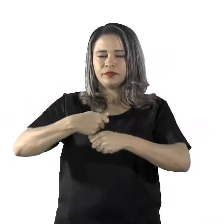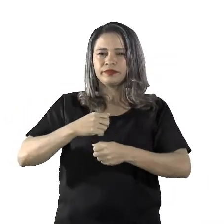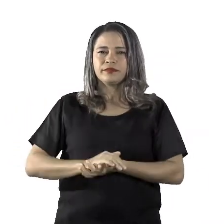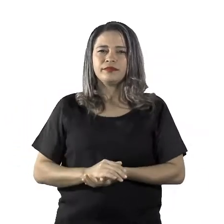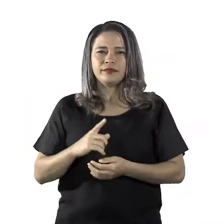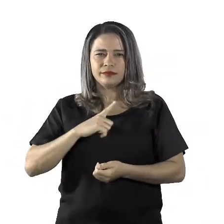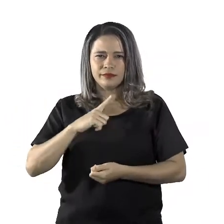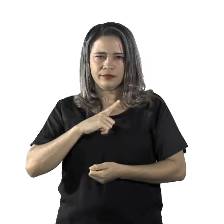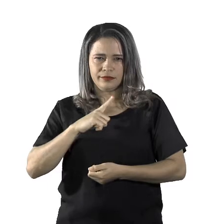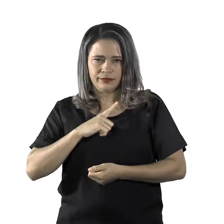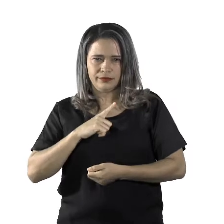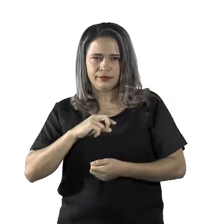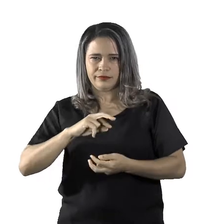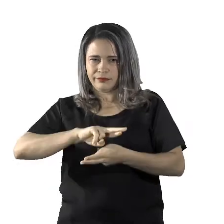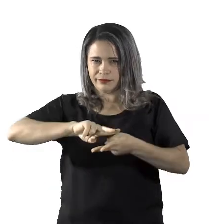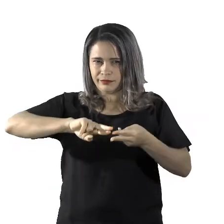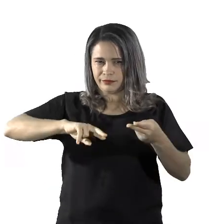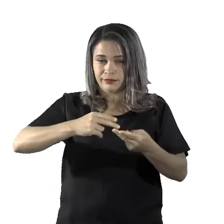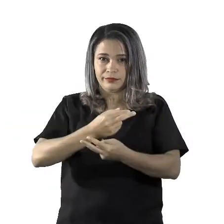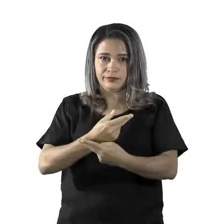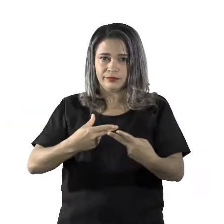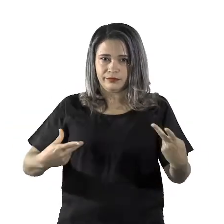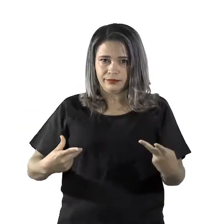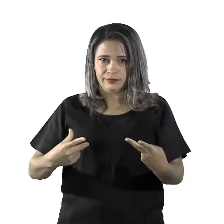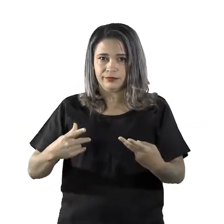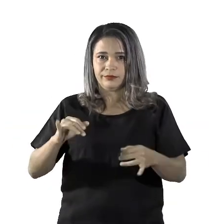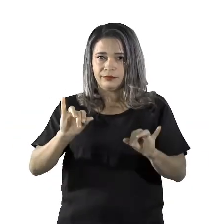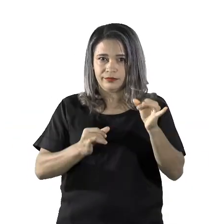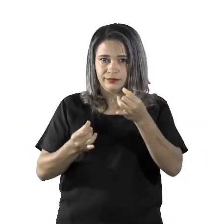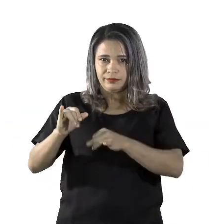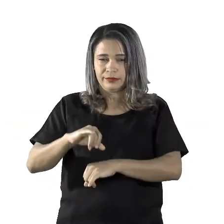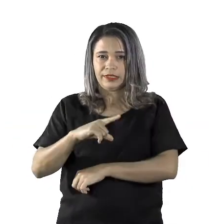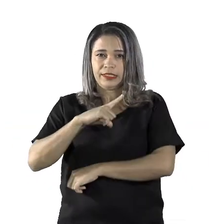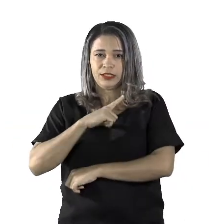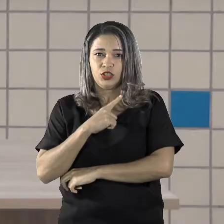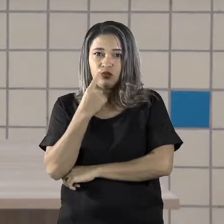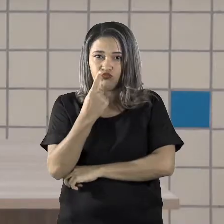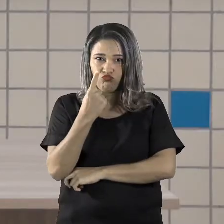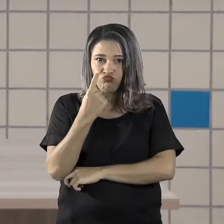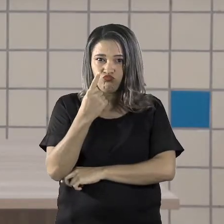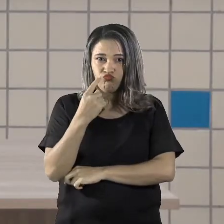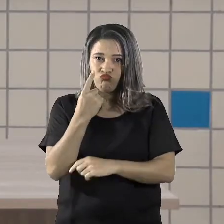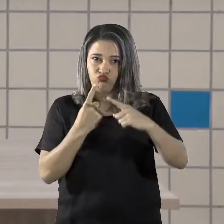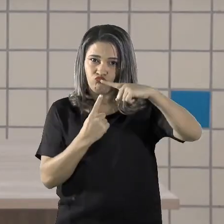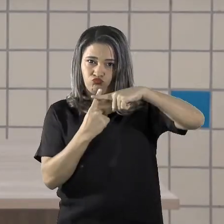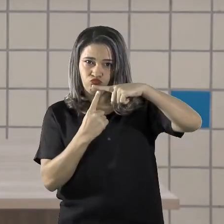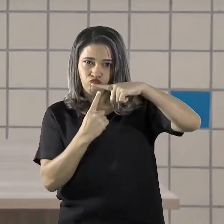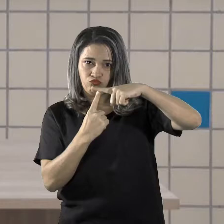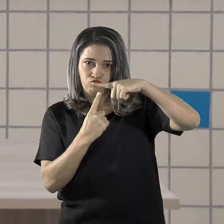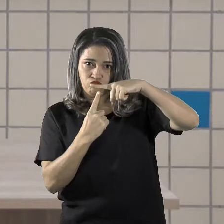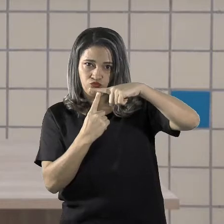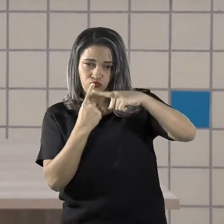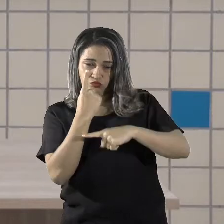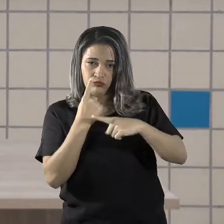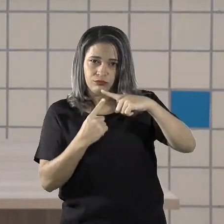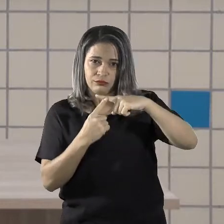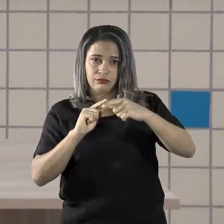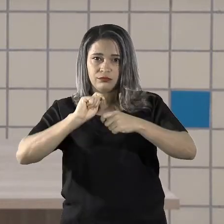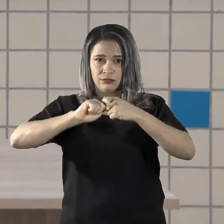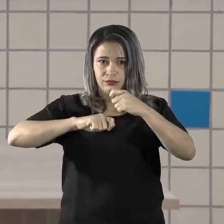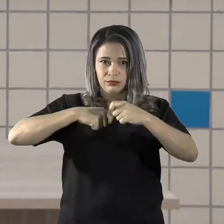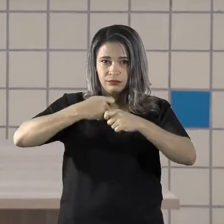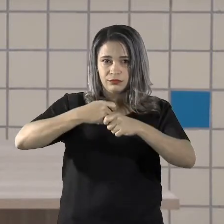substância simples, vão ser apenas um tipo de átomo, tá? Porque como eu falei para vocês, o gás oxigênio